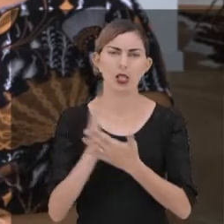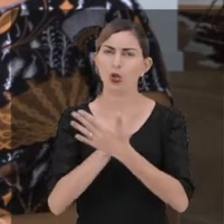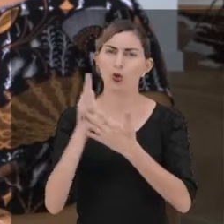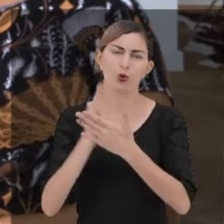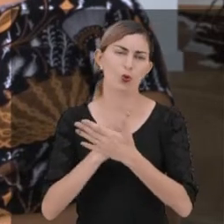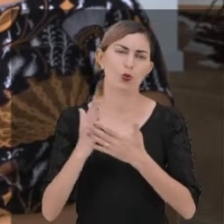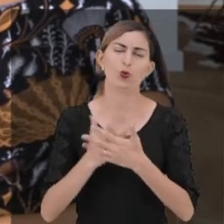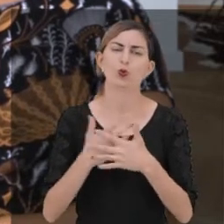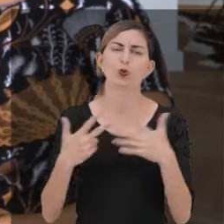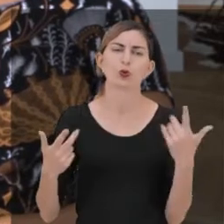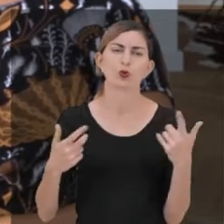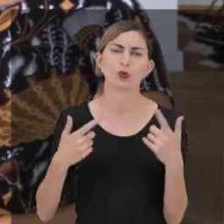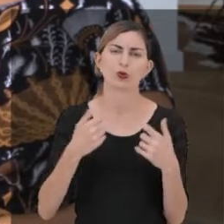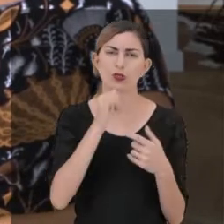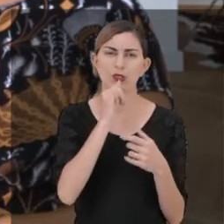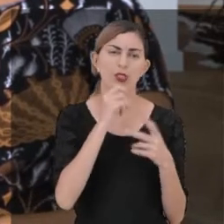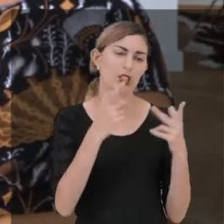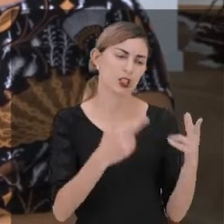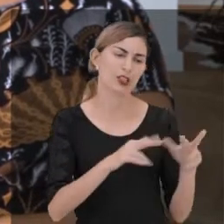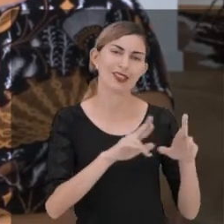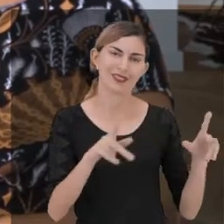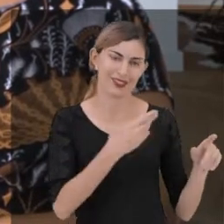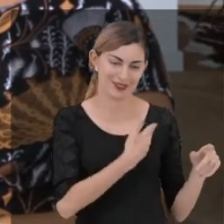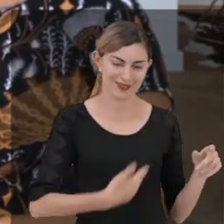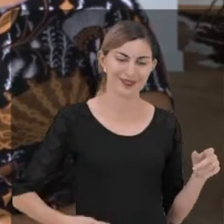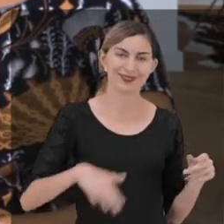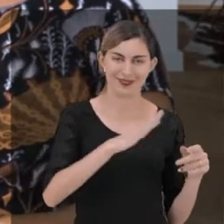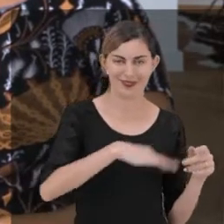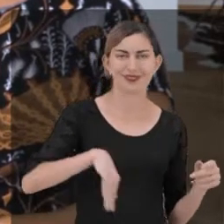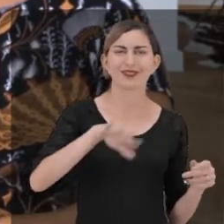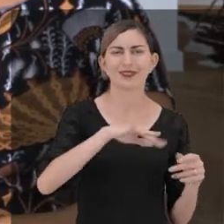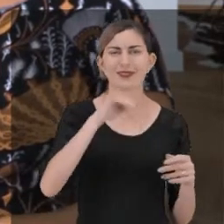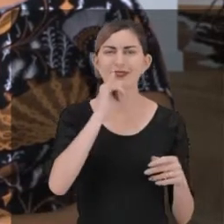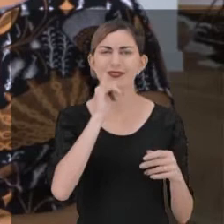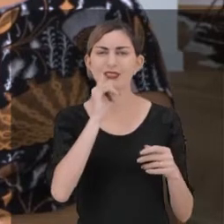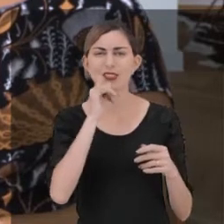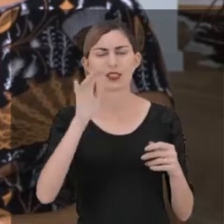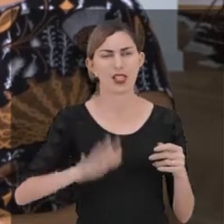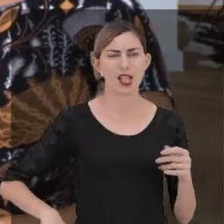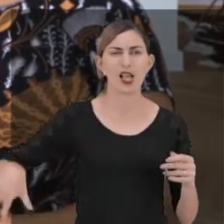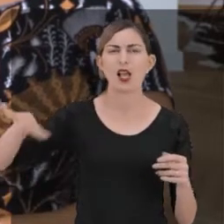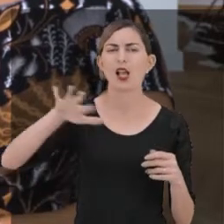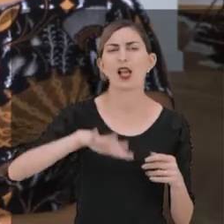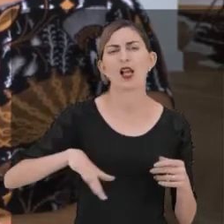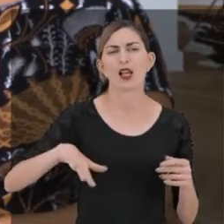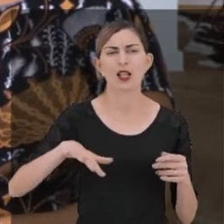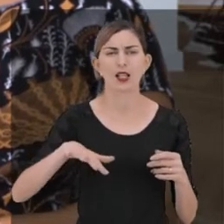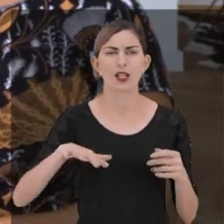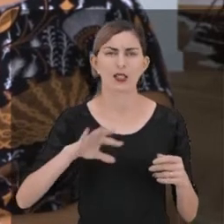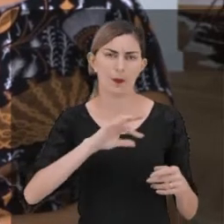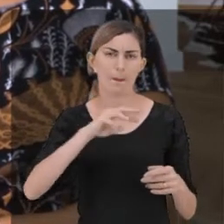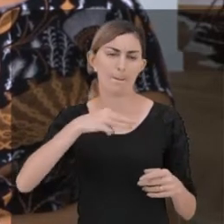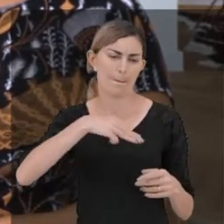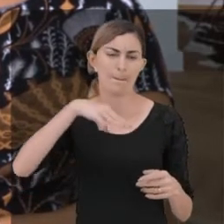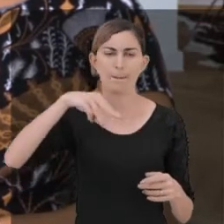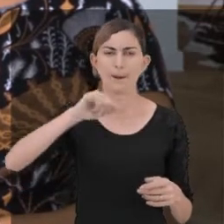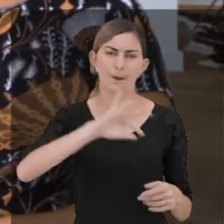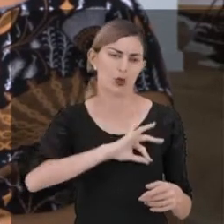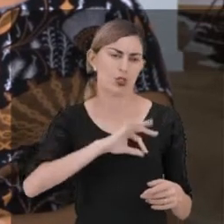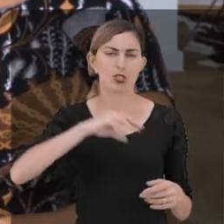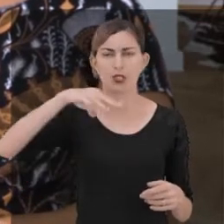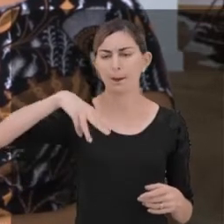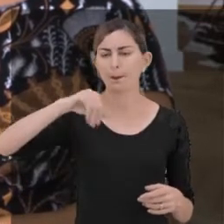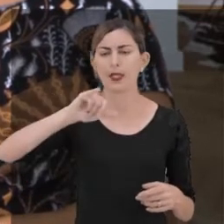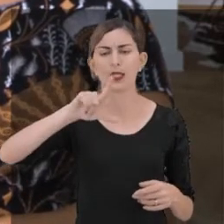alguns elementos como nós temos na área pública. Por exemplo, na área dos militares,